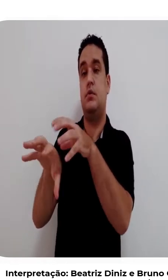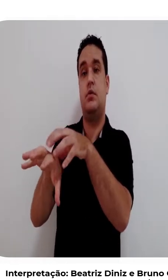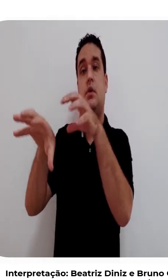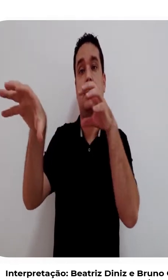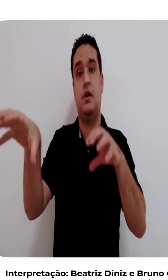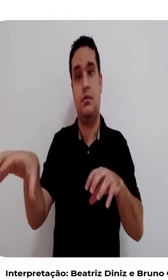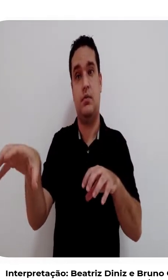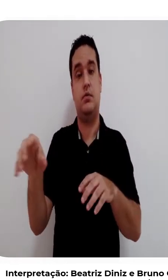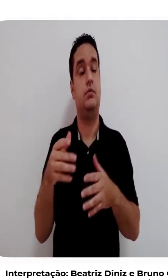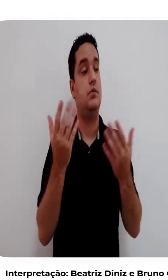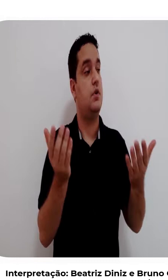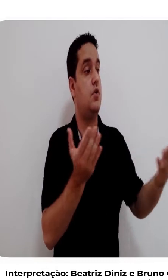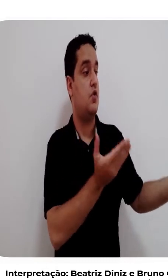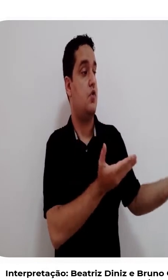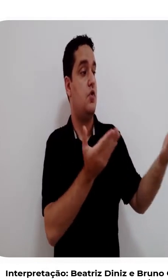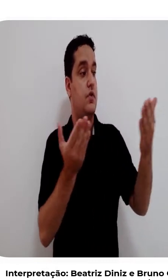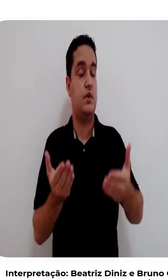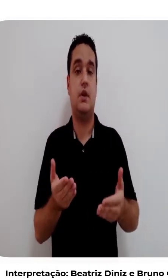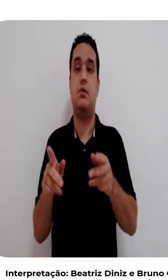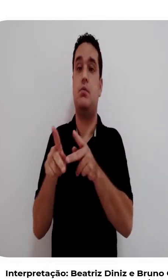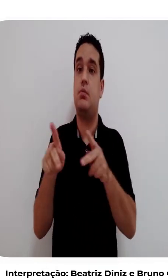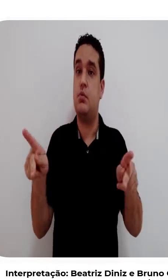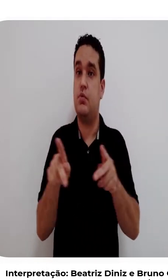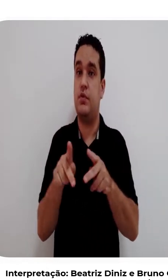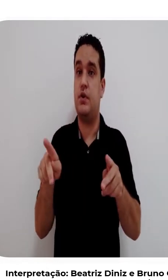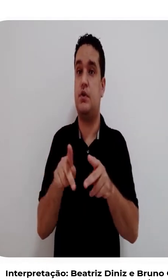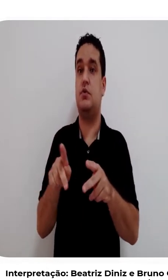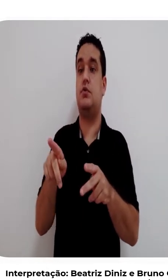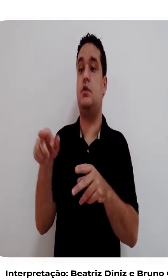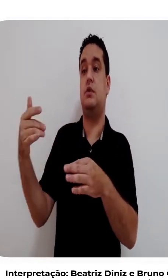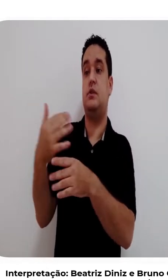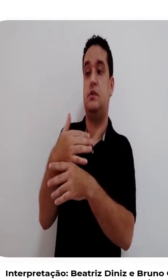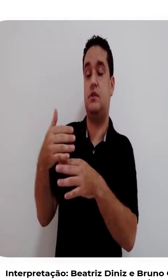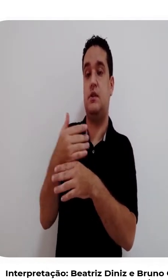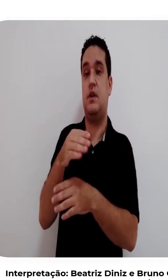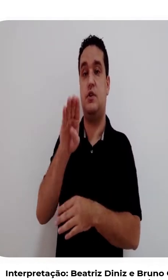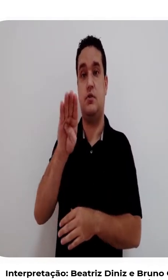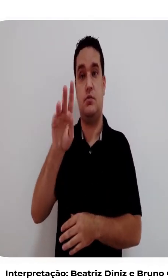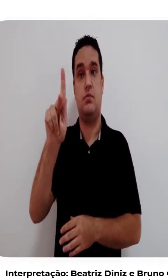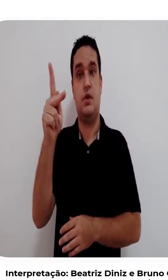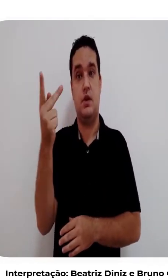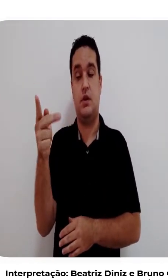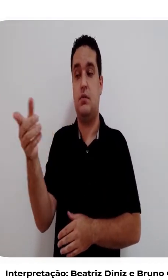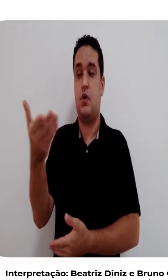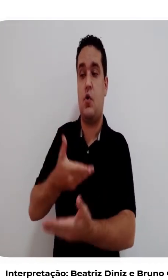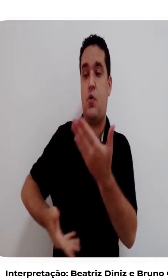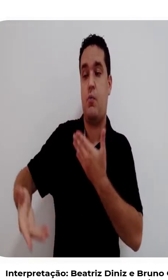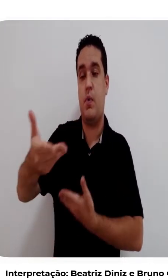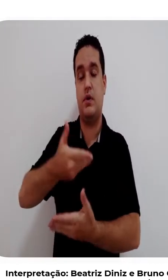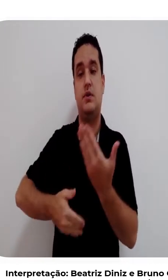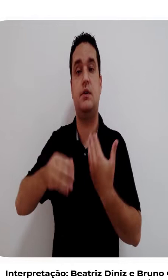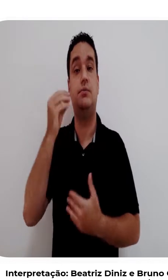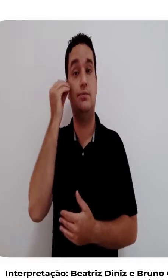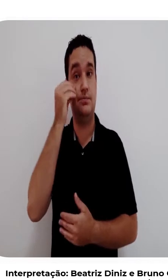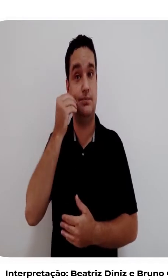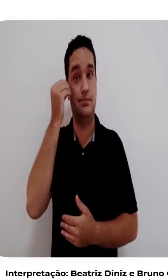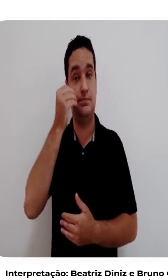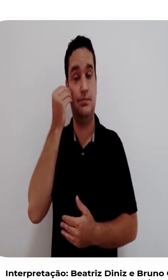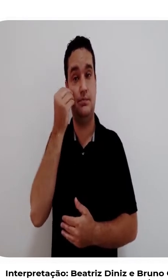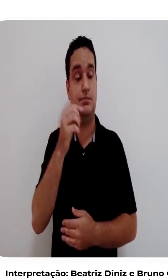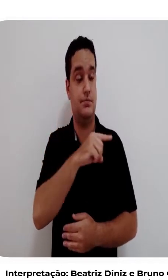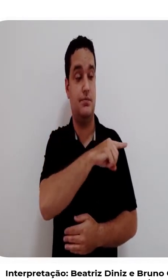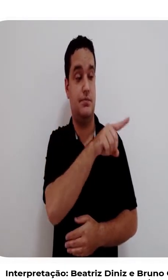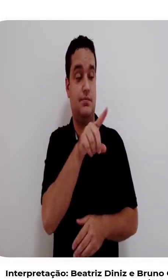essa reflexão, convidamos professoras da rede privada de ensino de Belo Horizonte para compartilharem suas experiências.